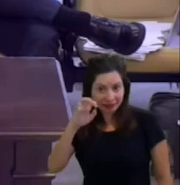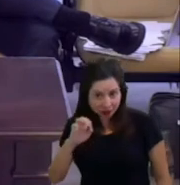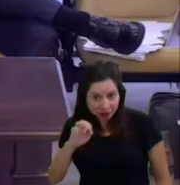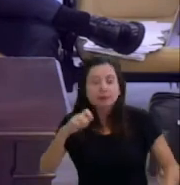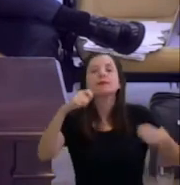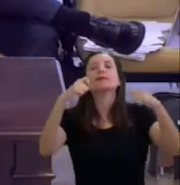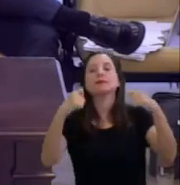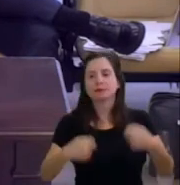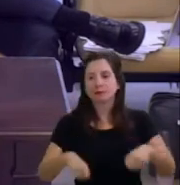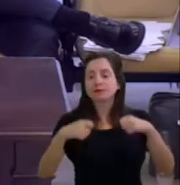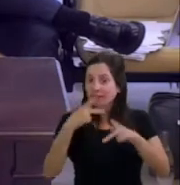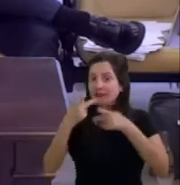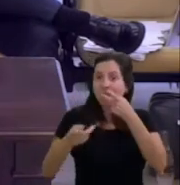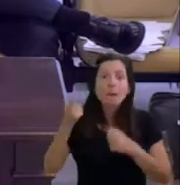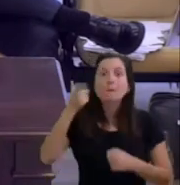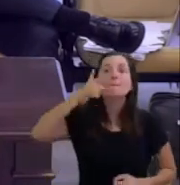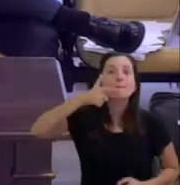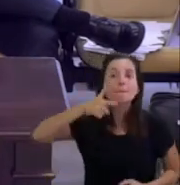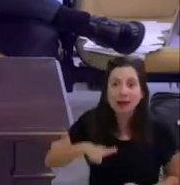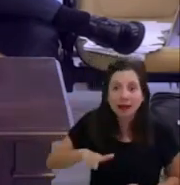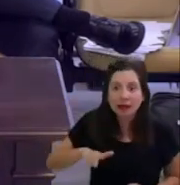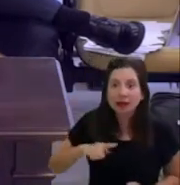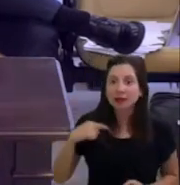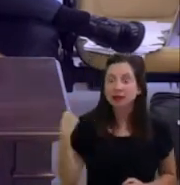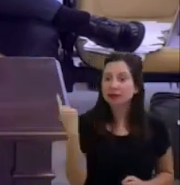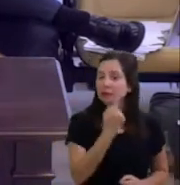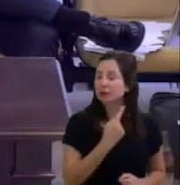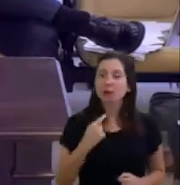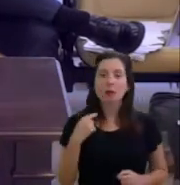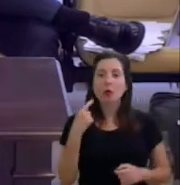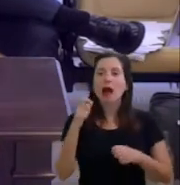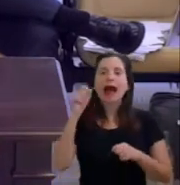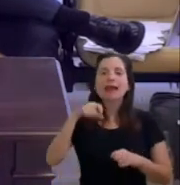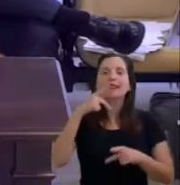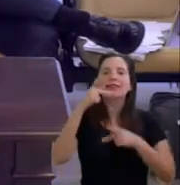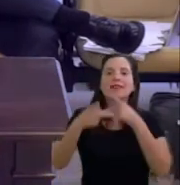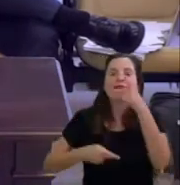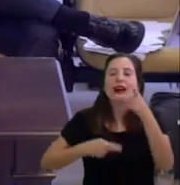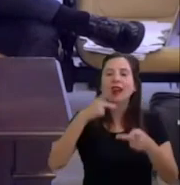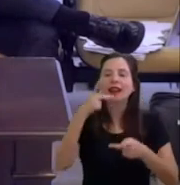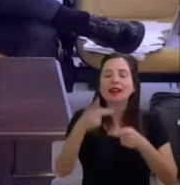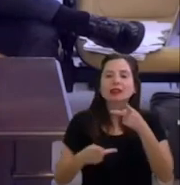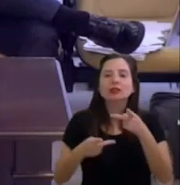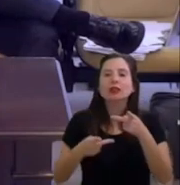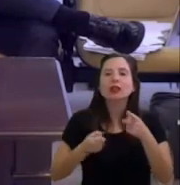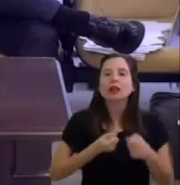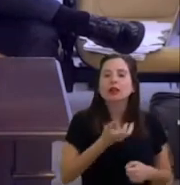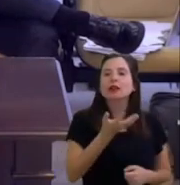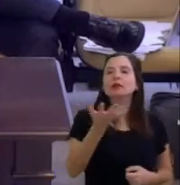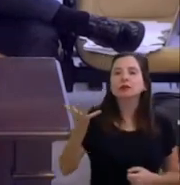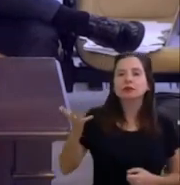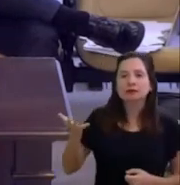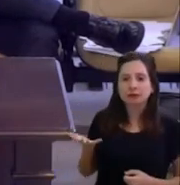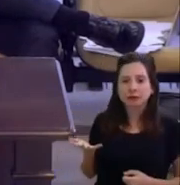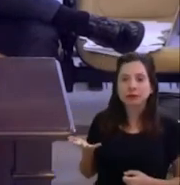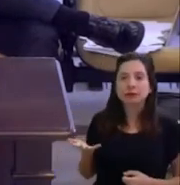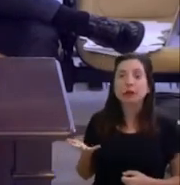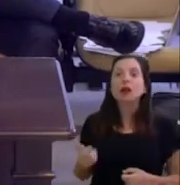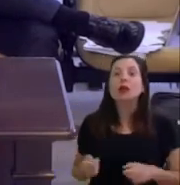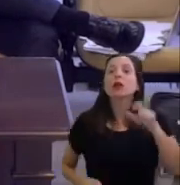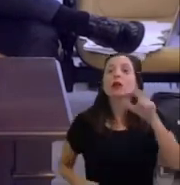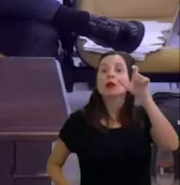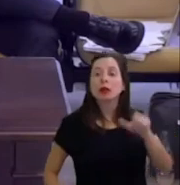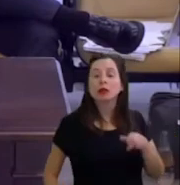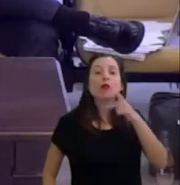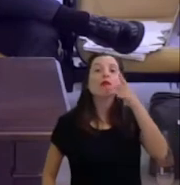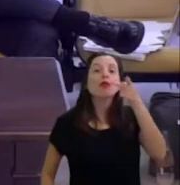E digo mais, nós não estamos tratando aqui de intencionalidade. Pontes de Miranda ele trata isso com bastante delicadeza, quando ele diz que o